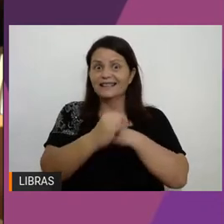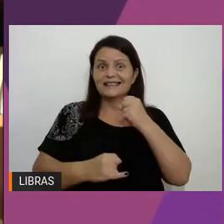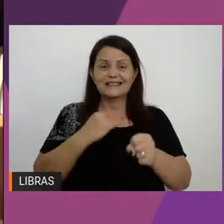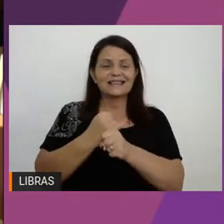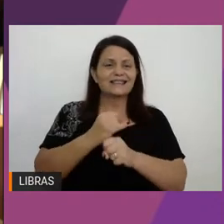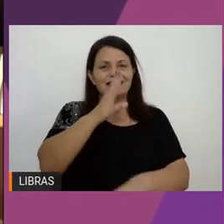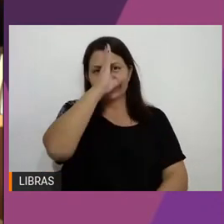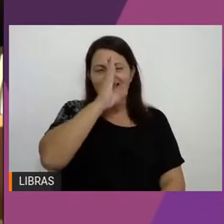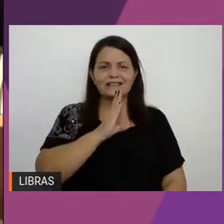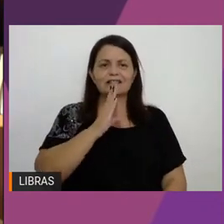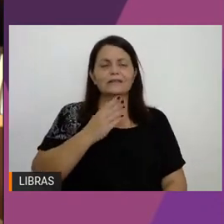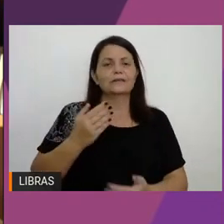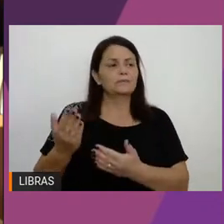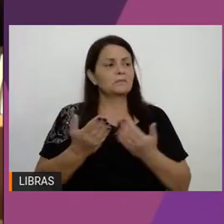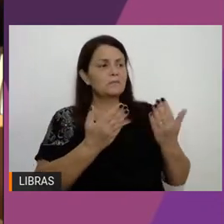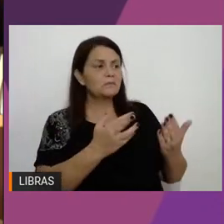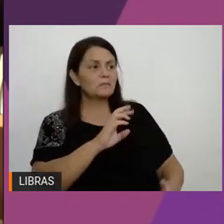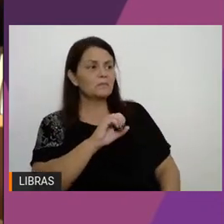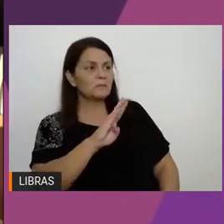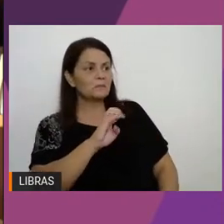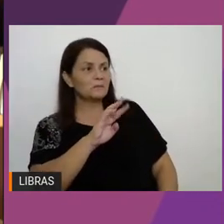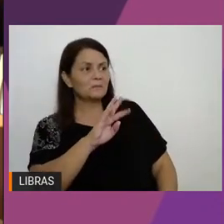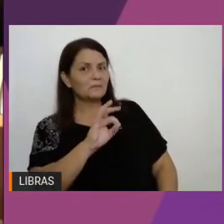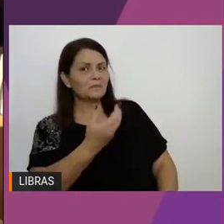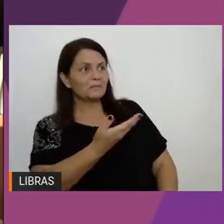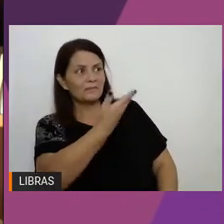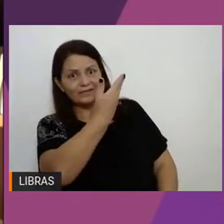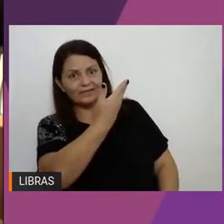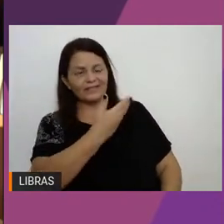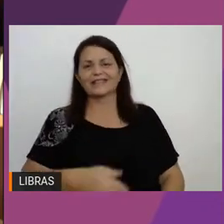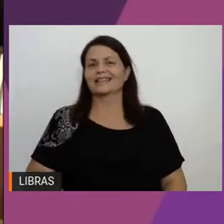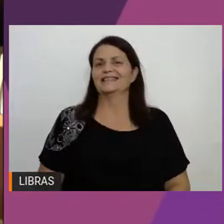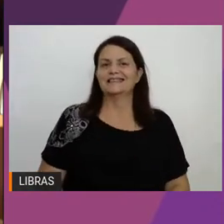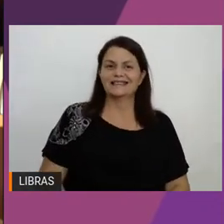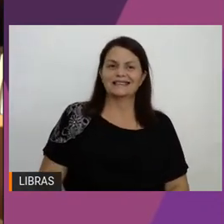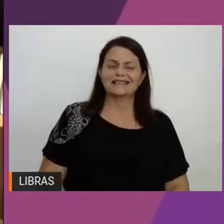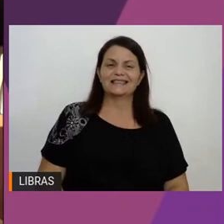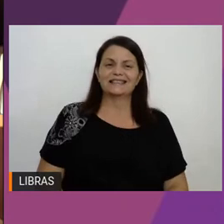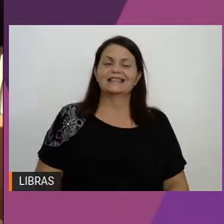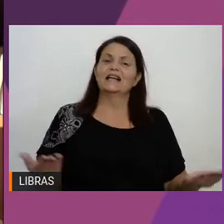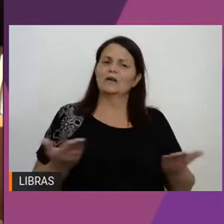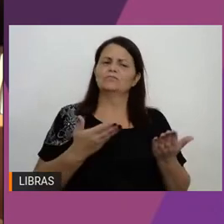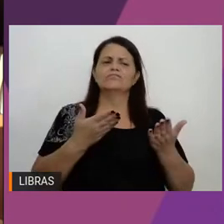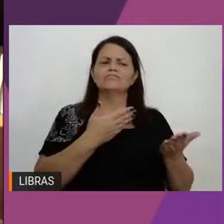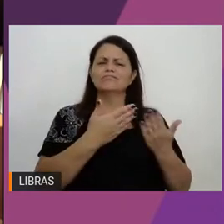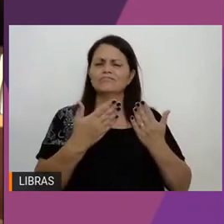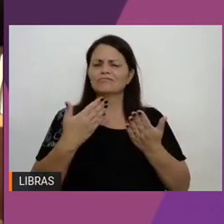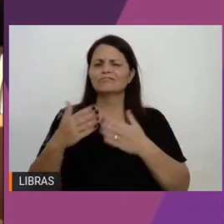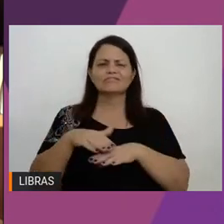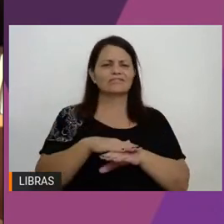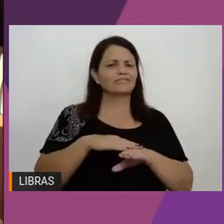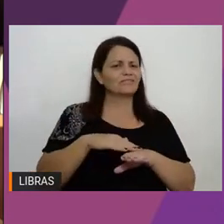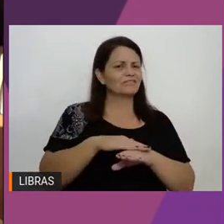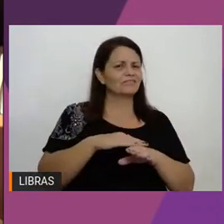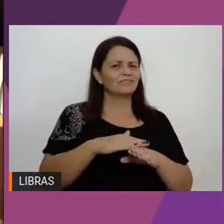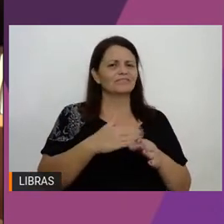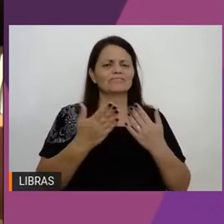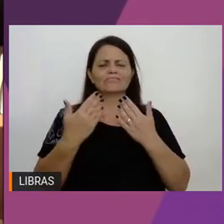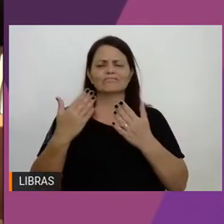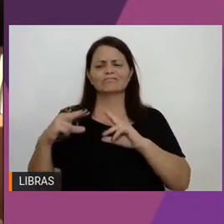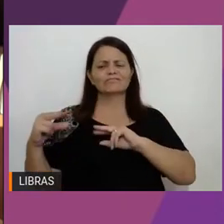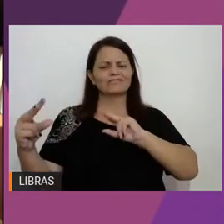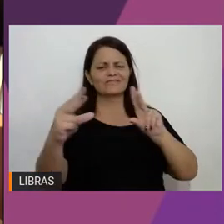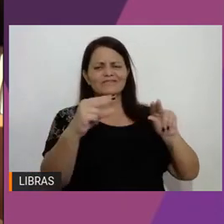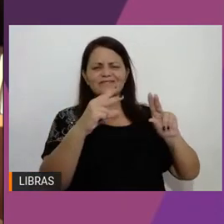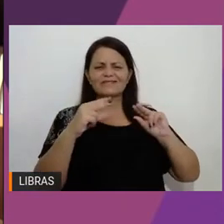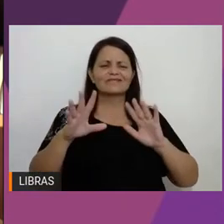a eu sou Roberto Guimarães curador da firma e essa conversa aqui vai ser muito